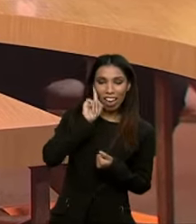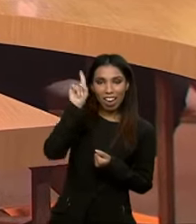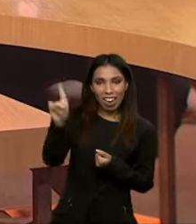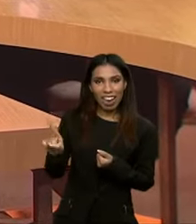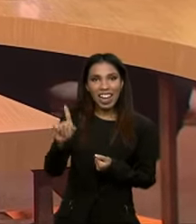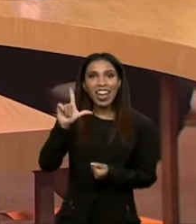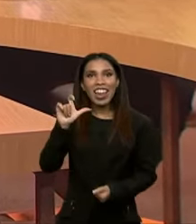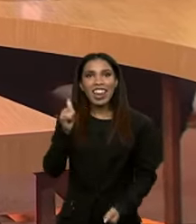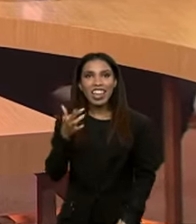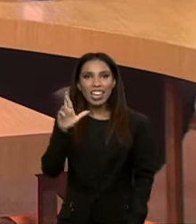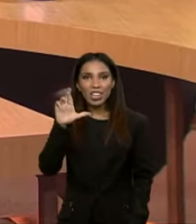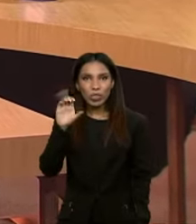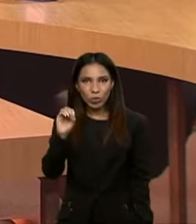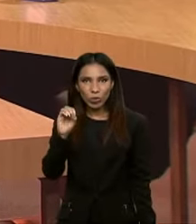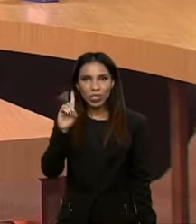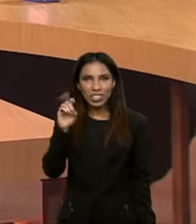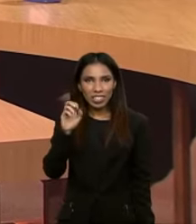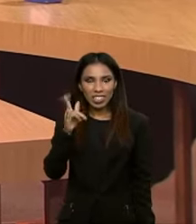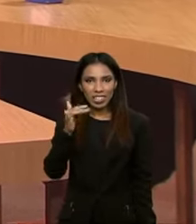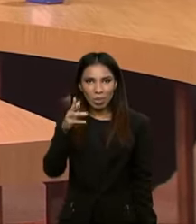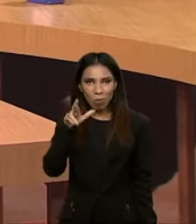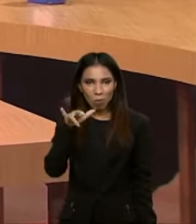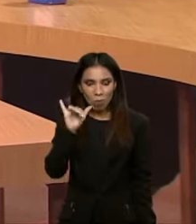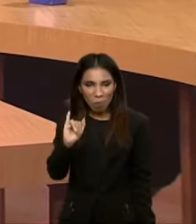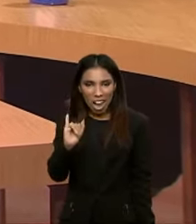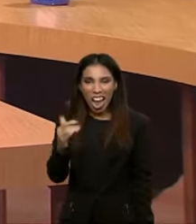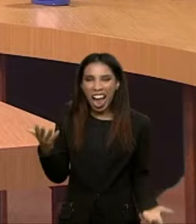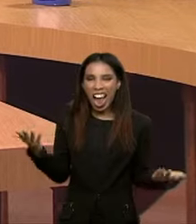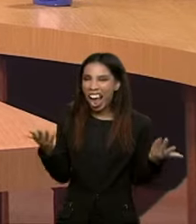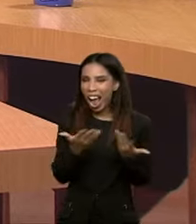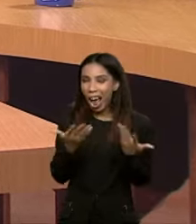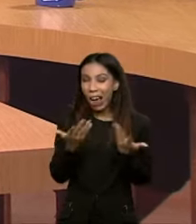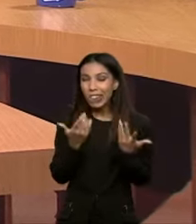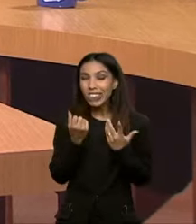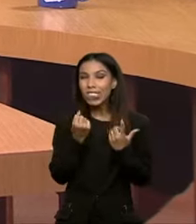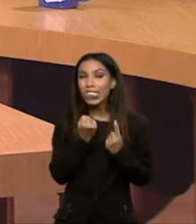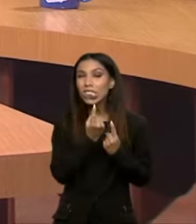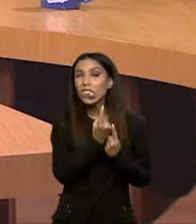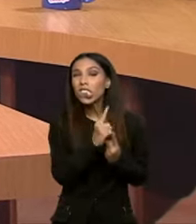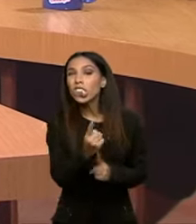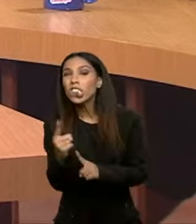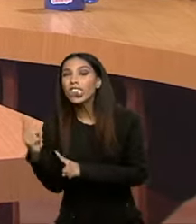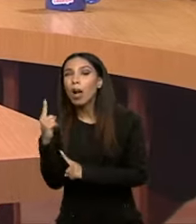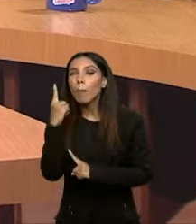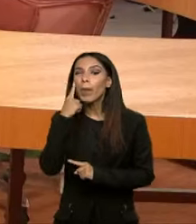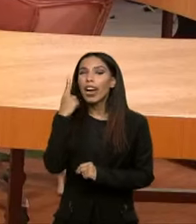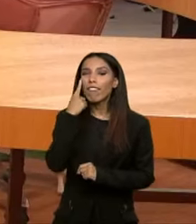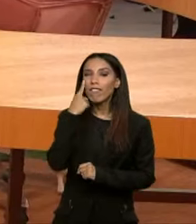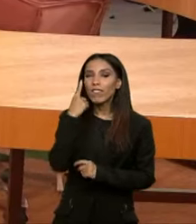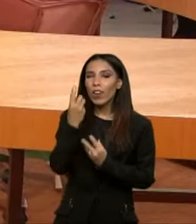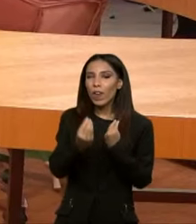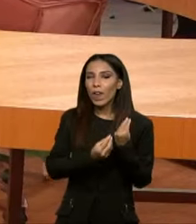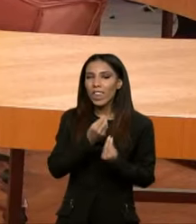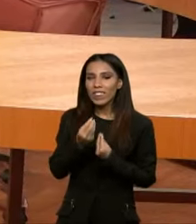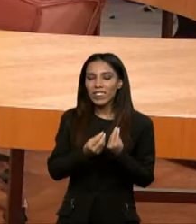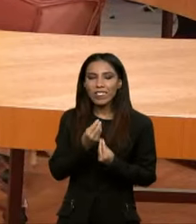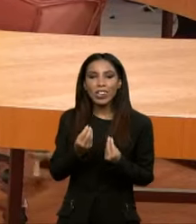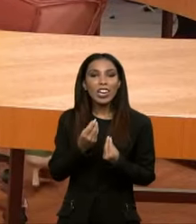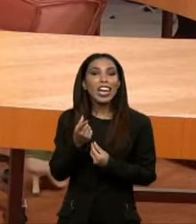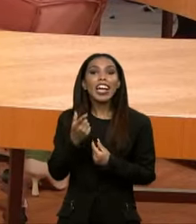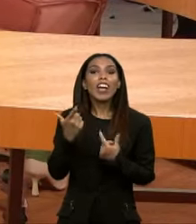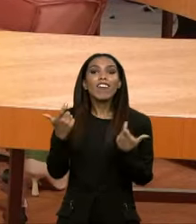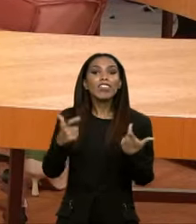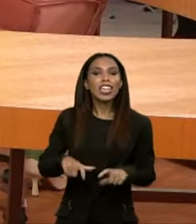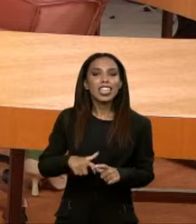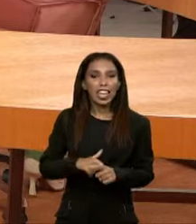Leandro Demore. E ele chega botando pilha mesmo. Vamos lá, chega mais, Demore. Me conta aí, cadê você, meu amor?